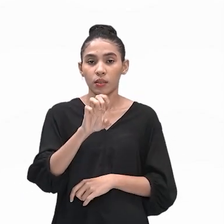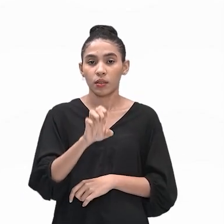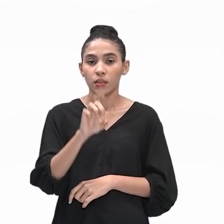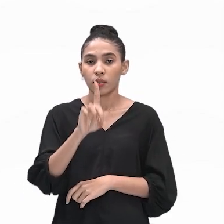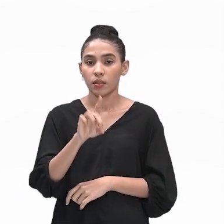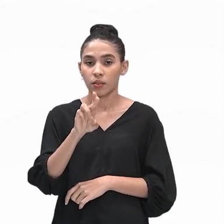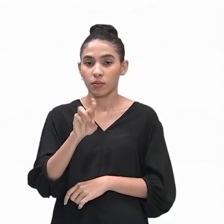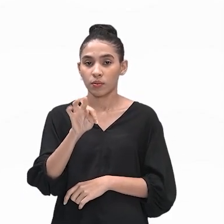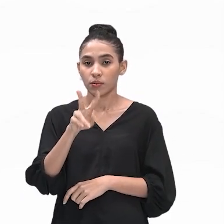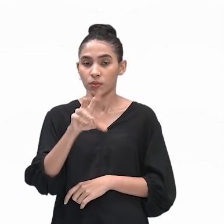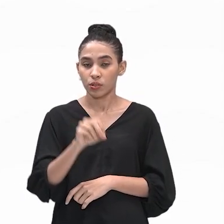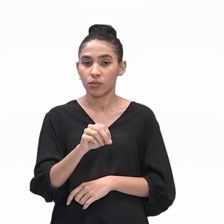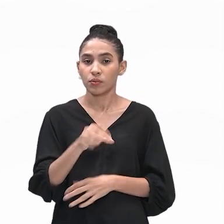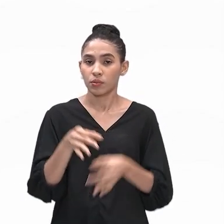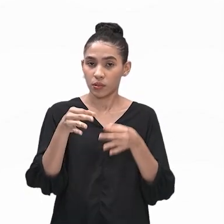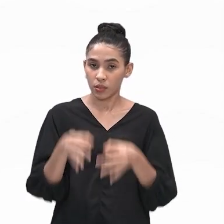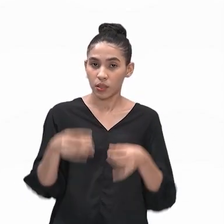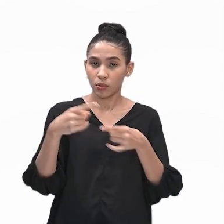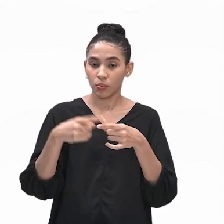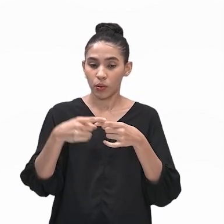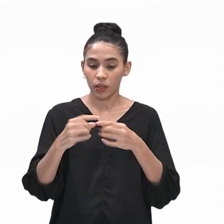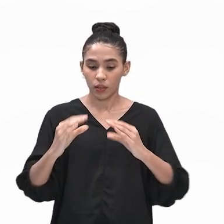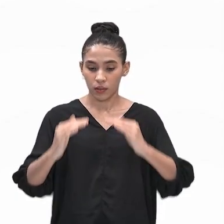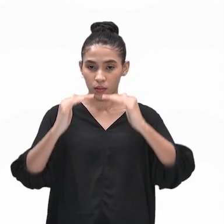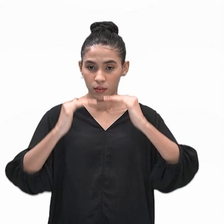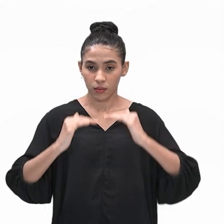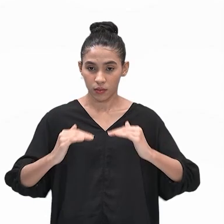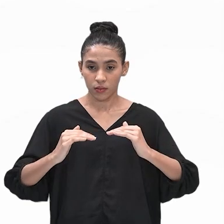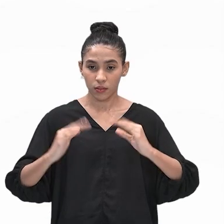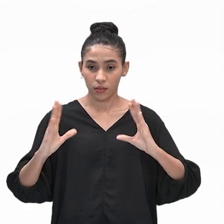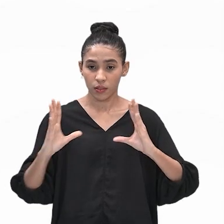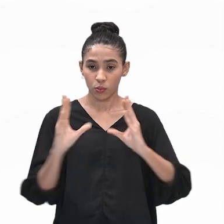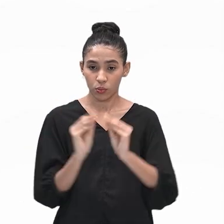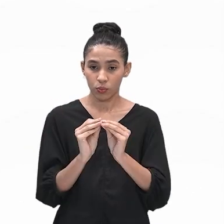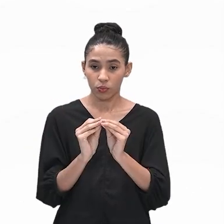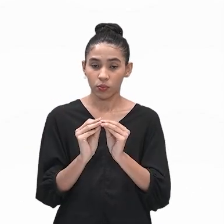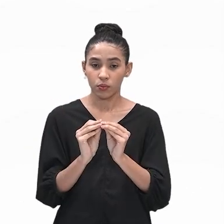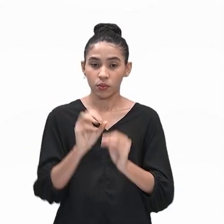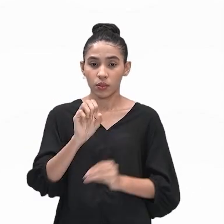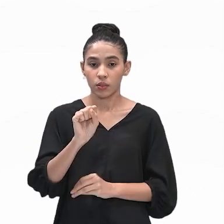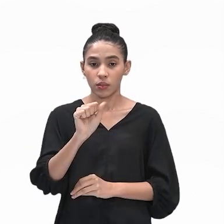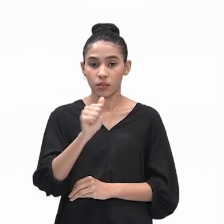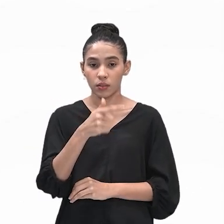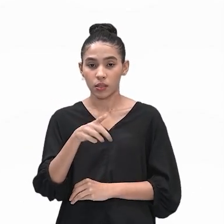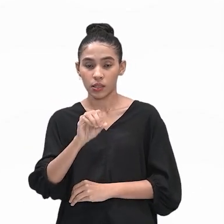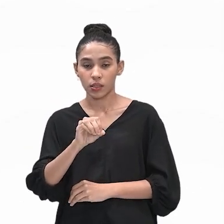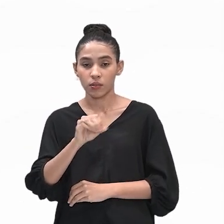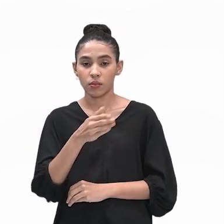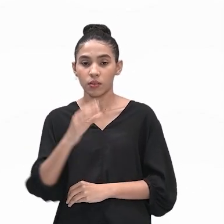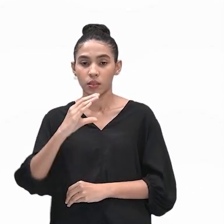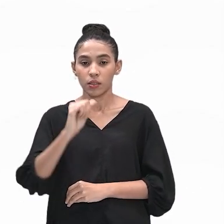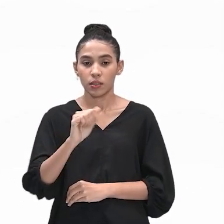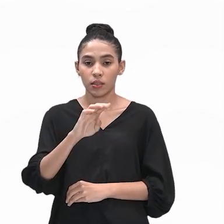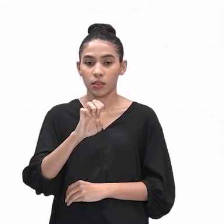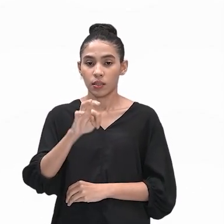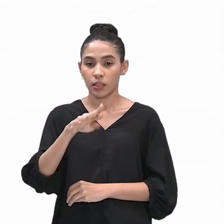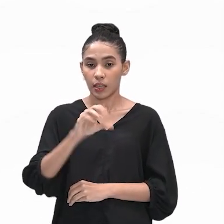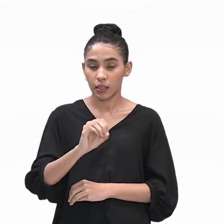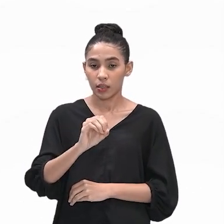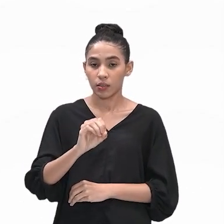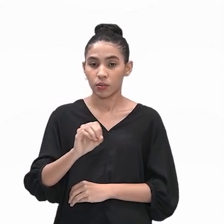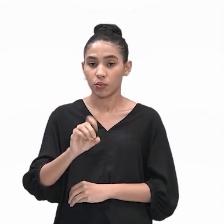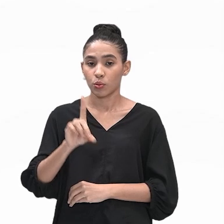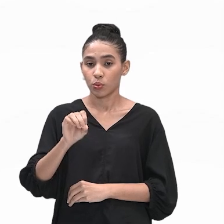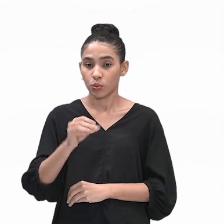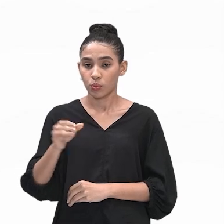porque a conclusão que nós temos ali, portanto, São Caetano do Sul, né, ela vai ser verdadeira com os 2